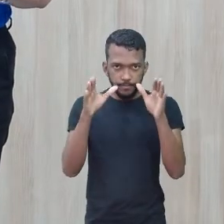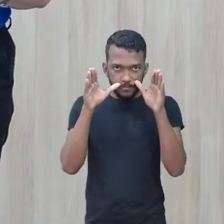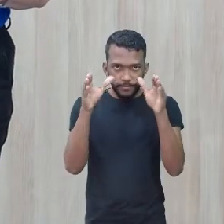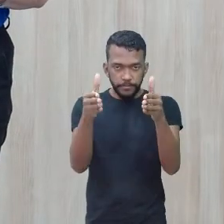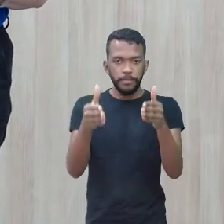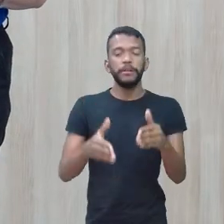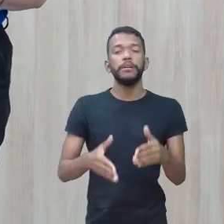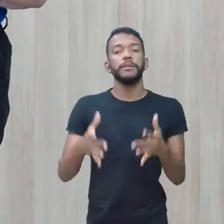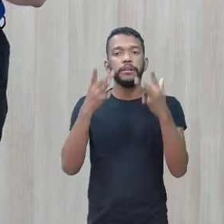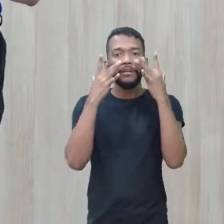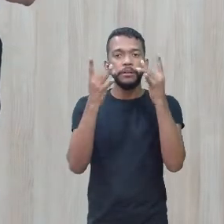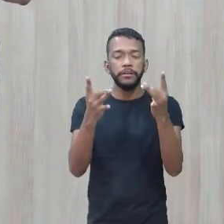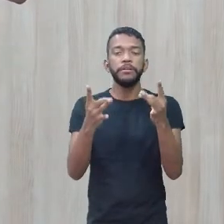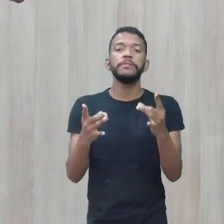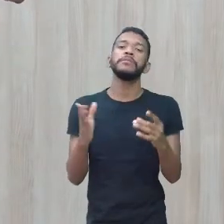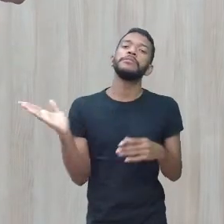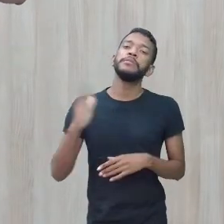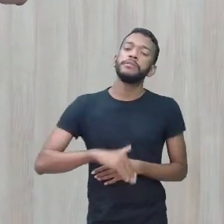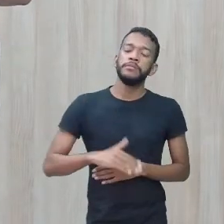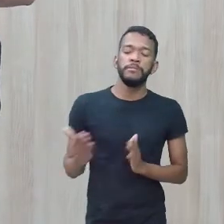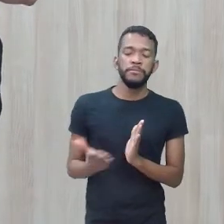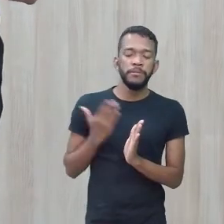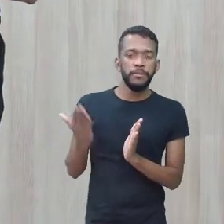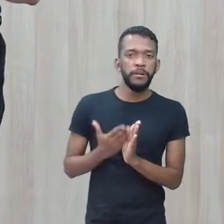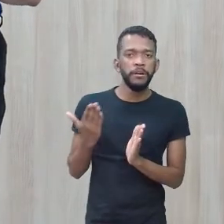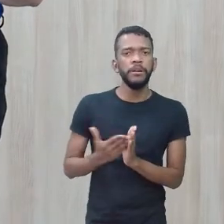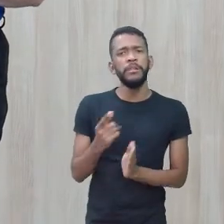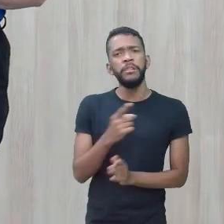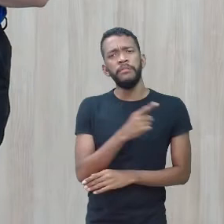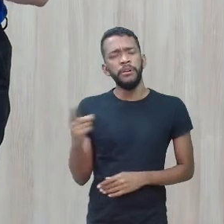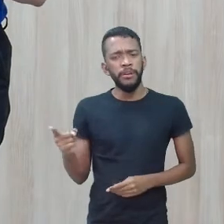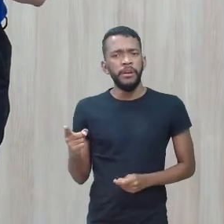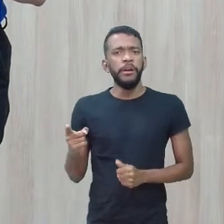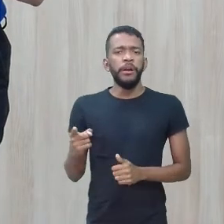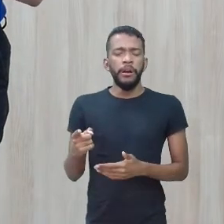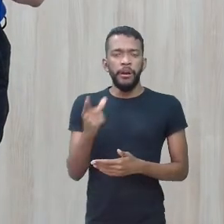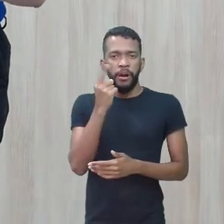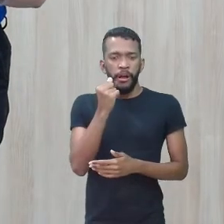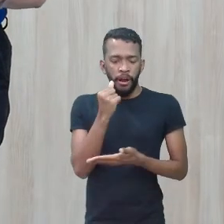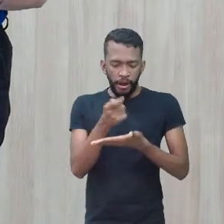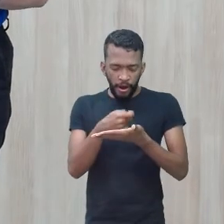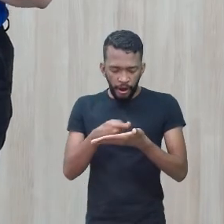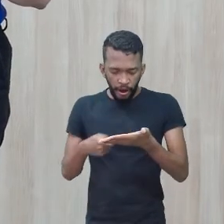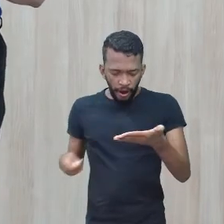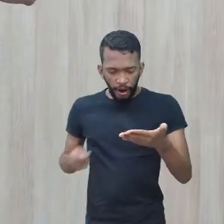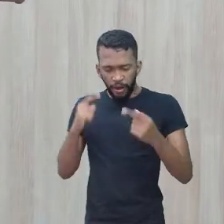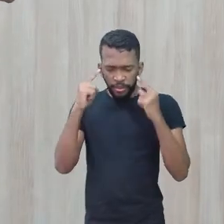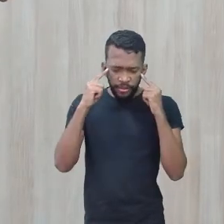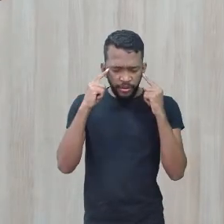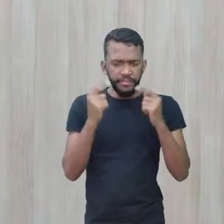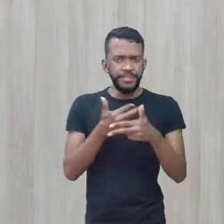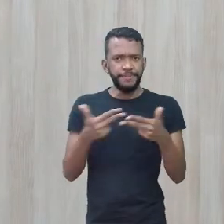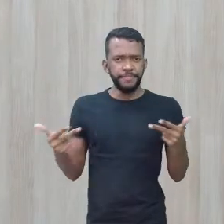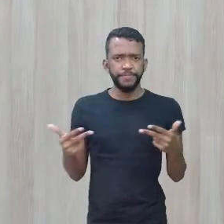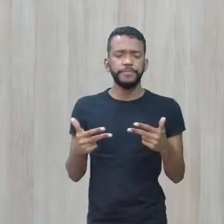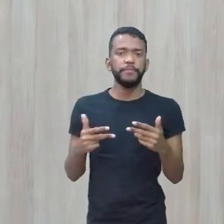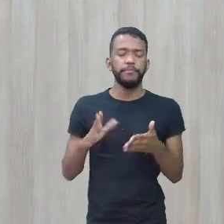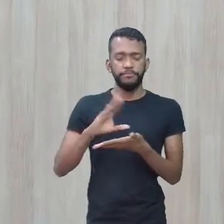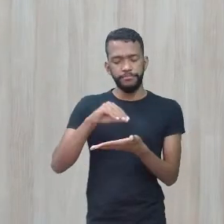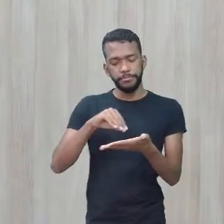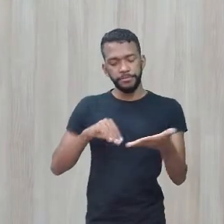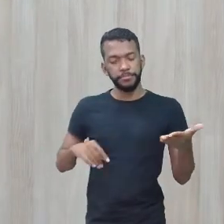bastante atenção, tragam o caderno de vocês, lápis, anotem as dúvidas para que nós possamos